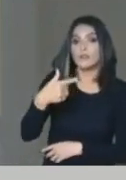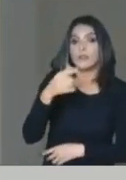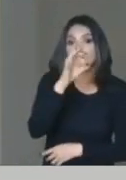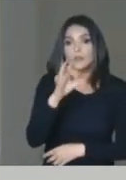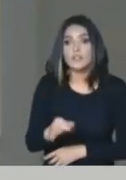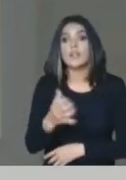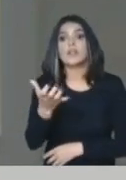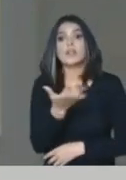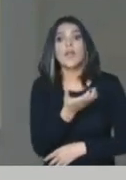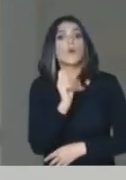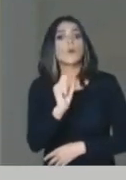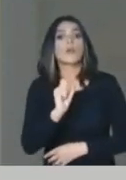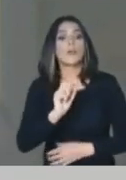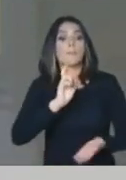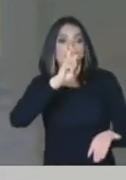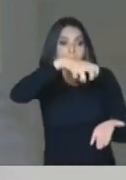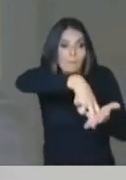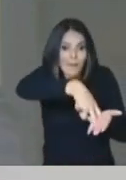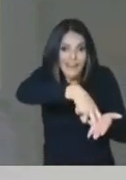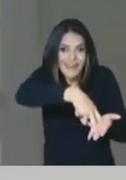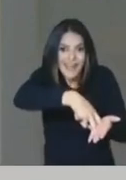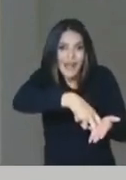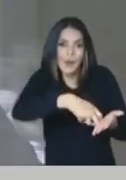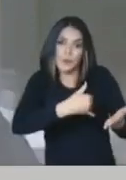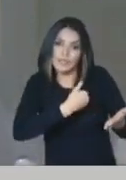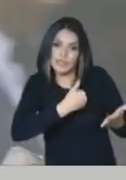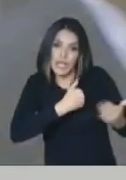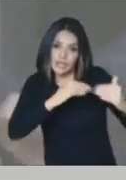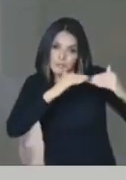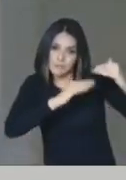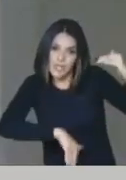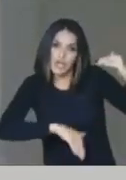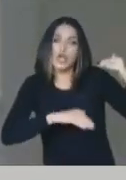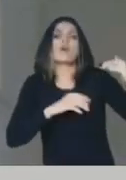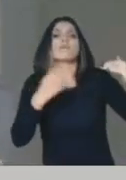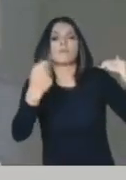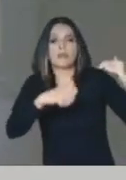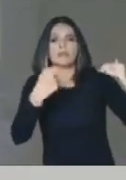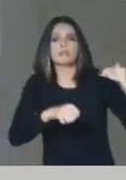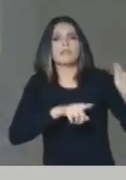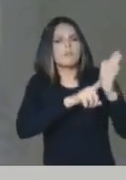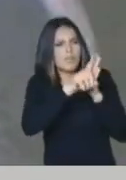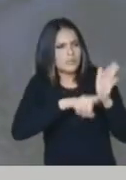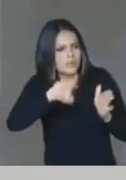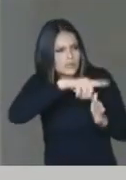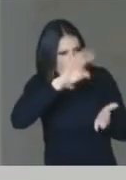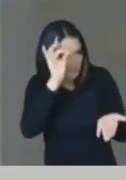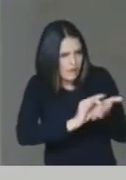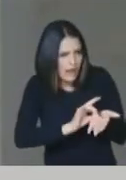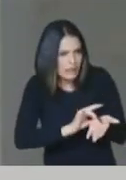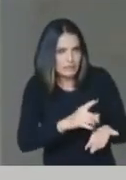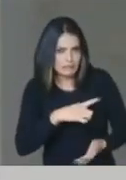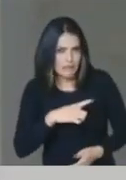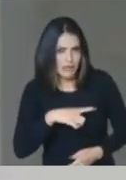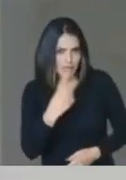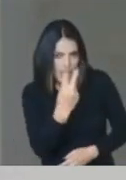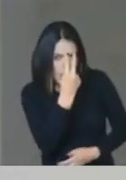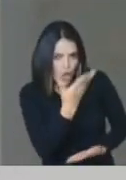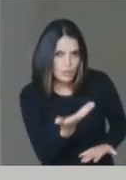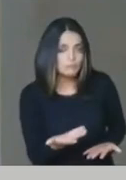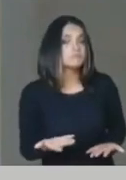redução da maioridade penal. Gostaria de saber se pesquisas como essa, para eles, são válidas. Essa